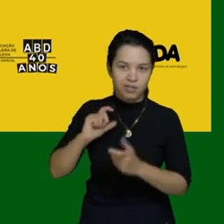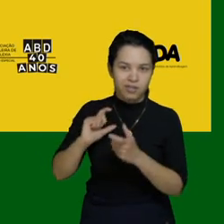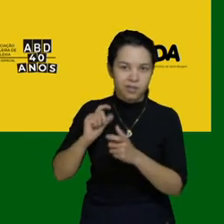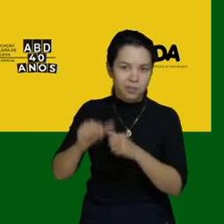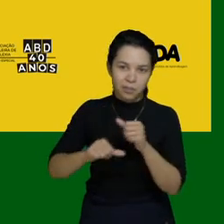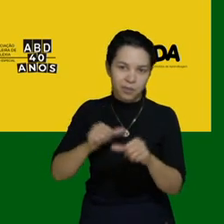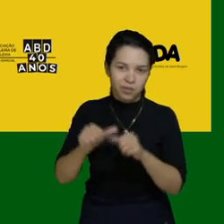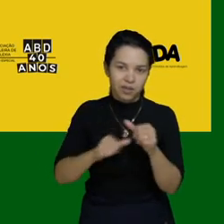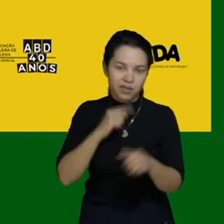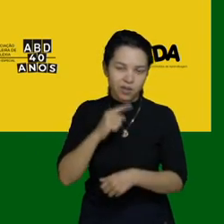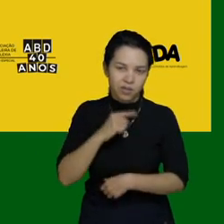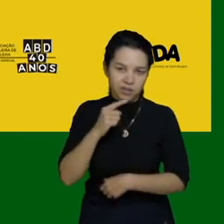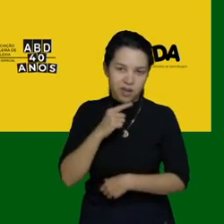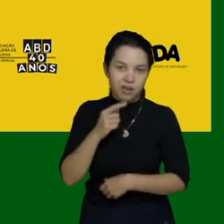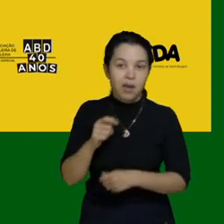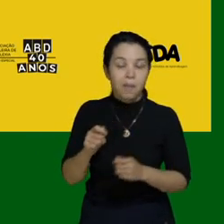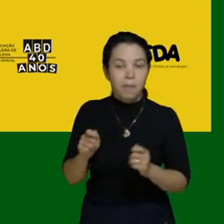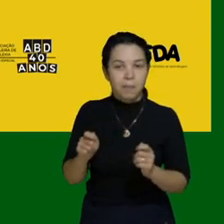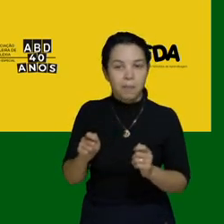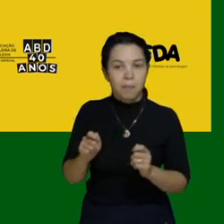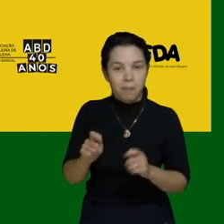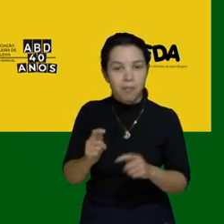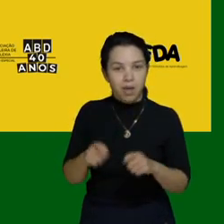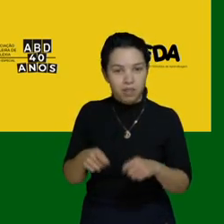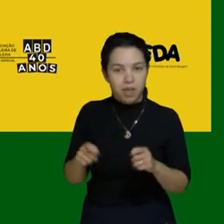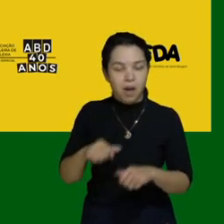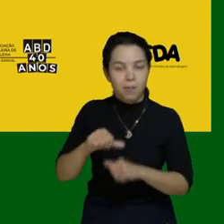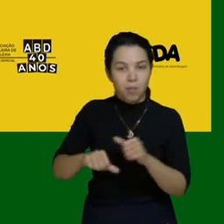ambientais e muda